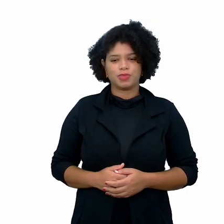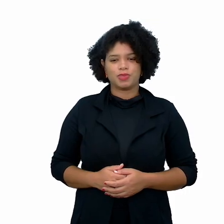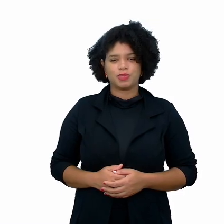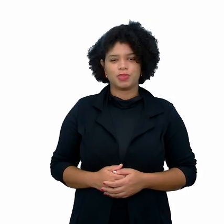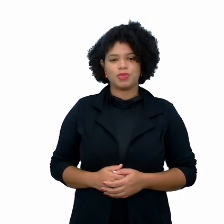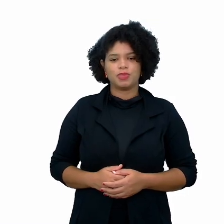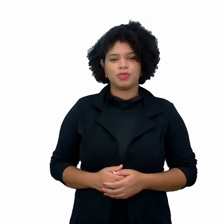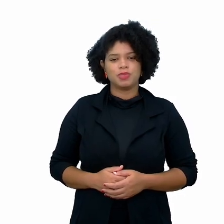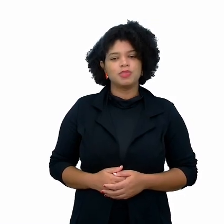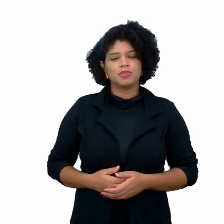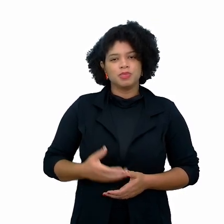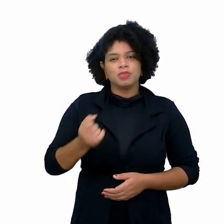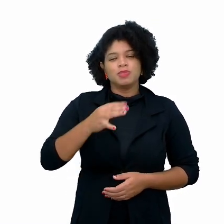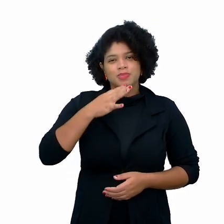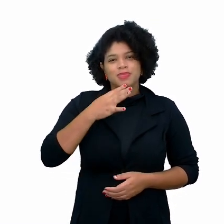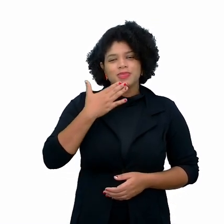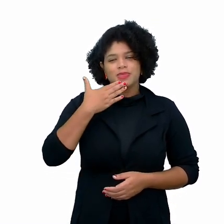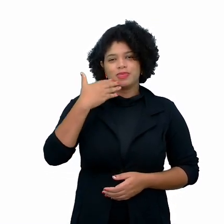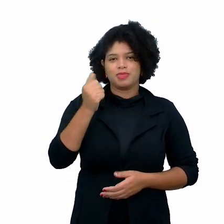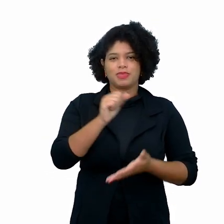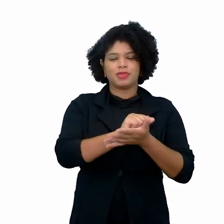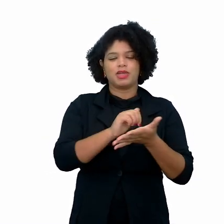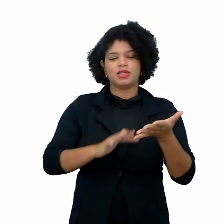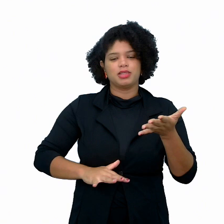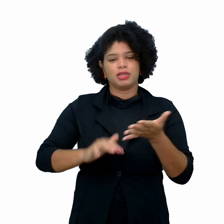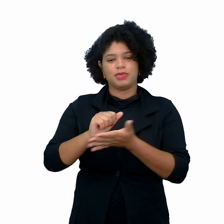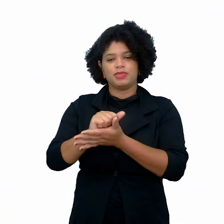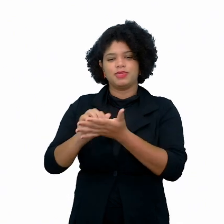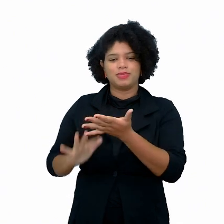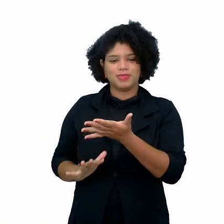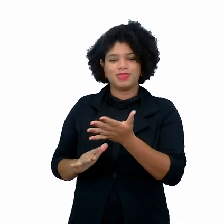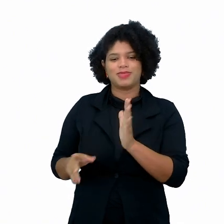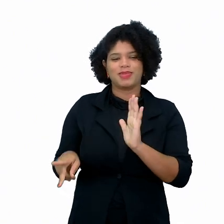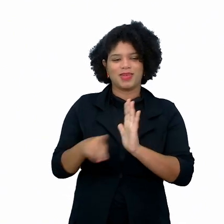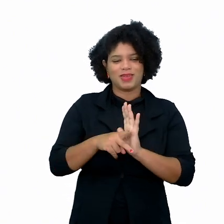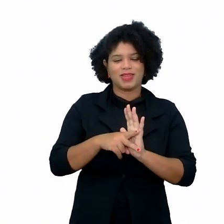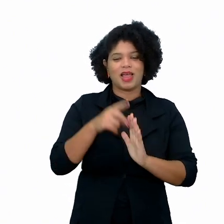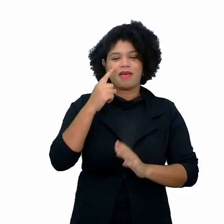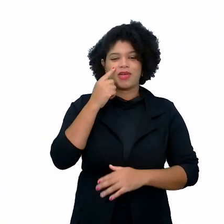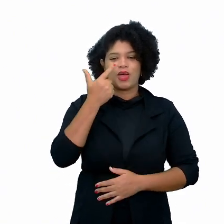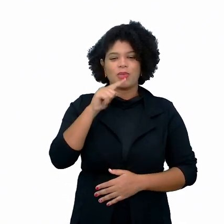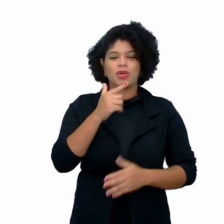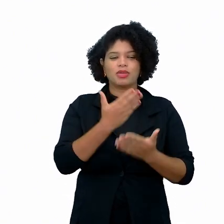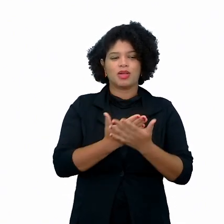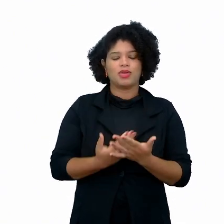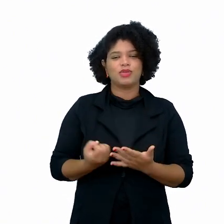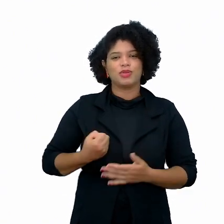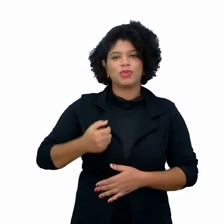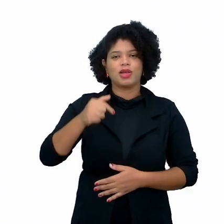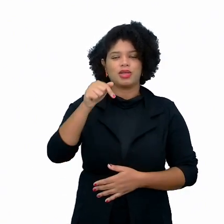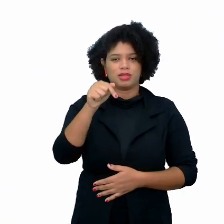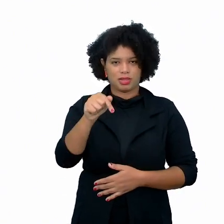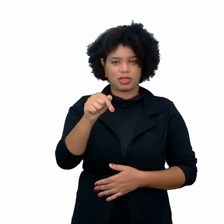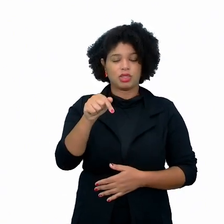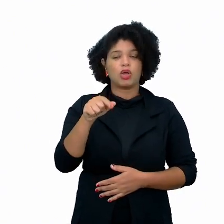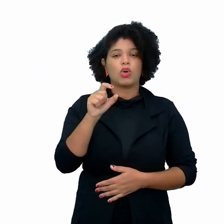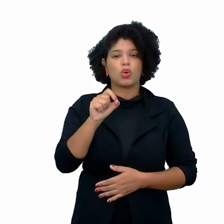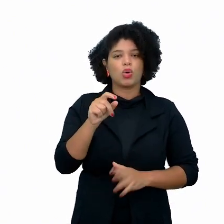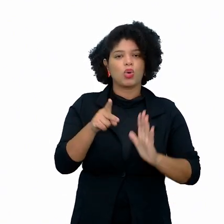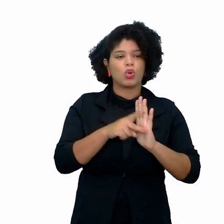Então, aqui, conhecendo uma atividade. Vamos conhecer, a princípio, a aula 7, que